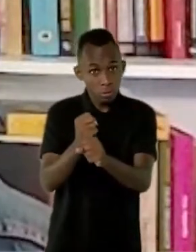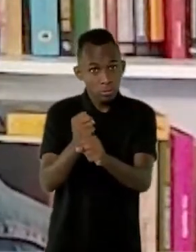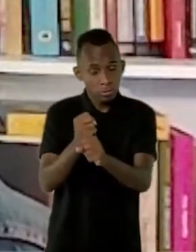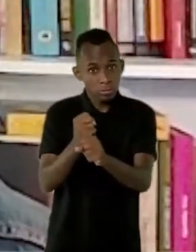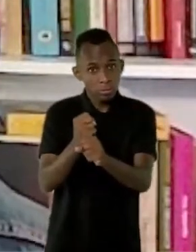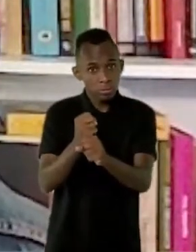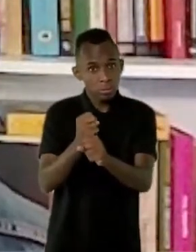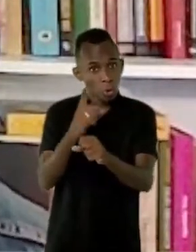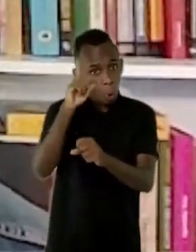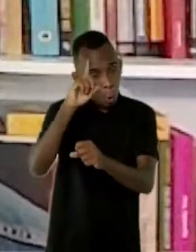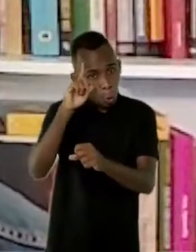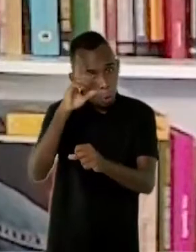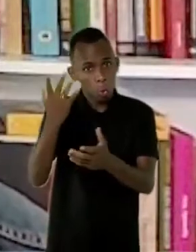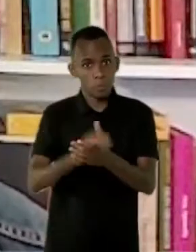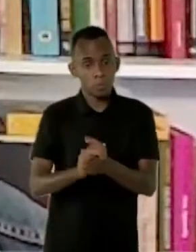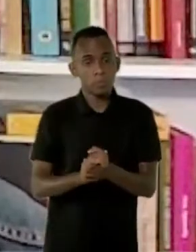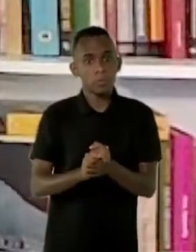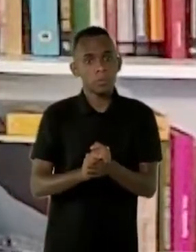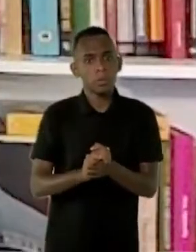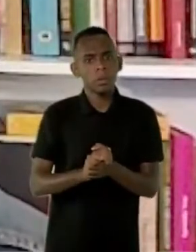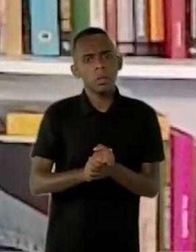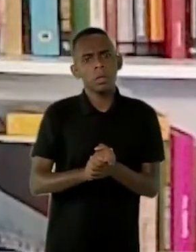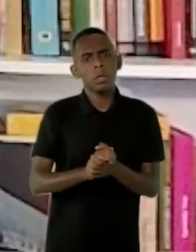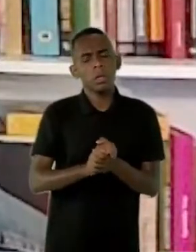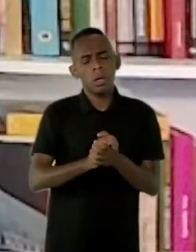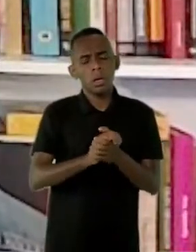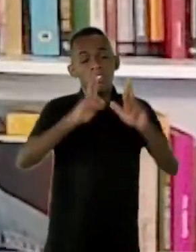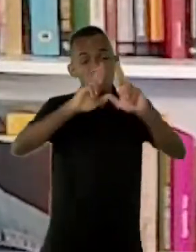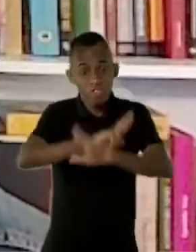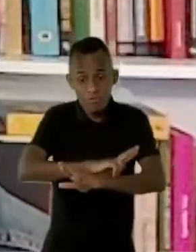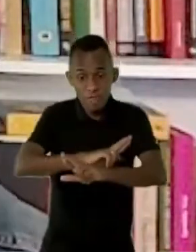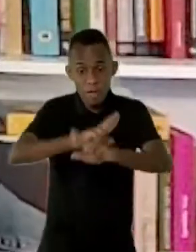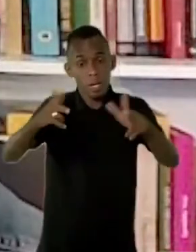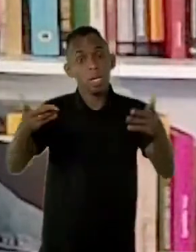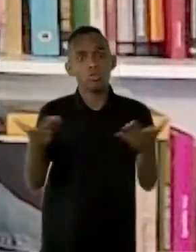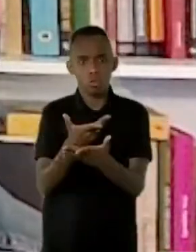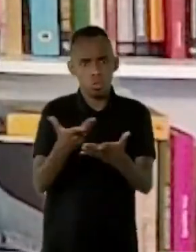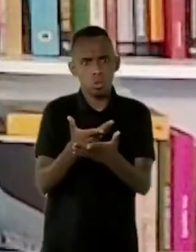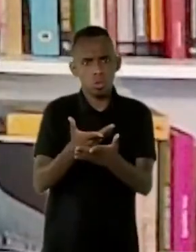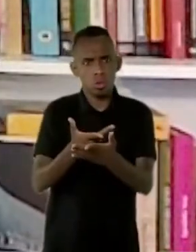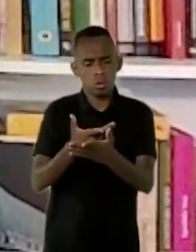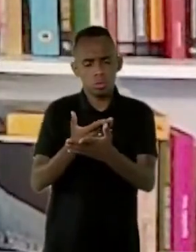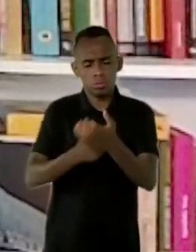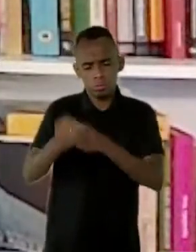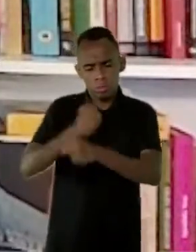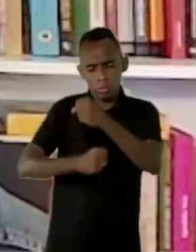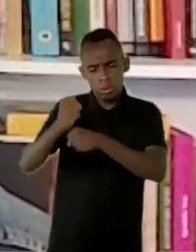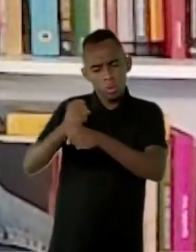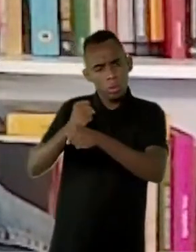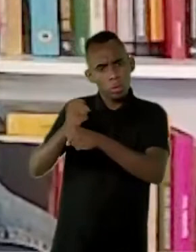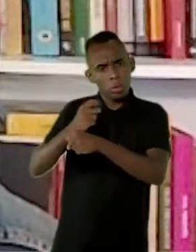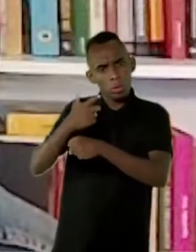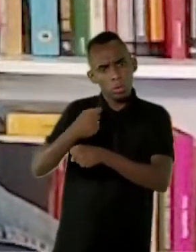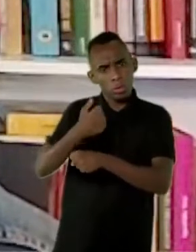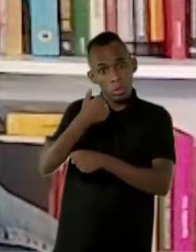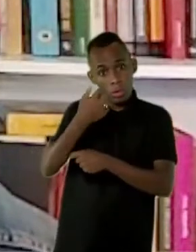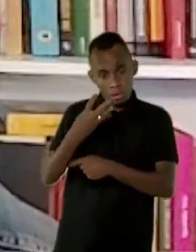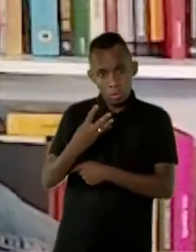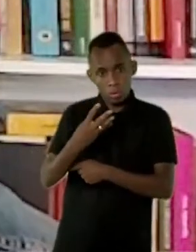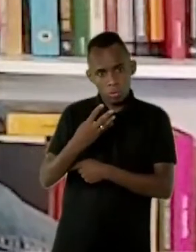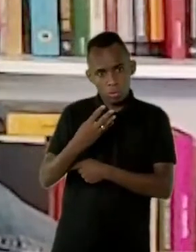num patamar que ela não estava quando eu a peguei em 2014. Eu acho que eu dei uma contribuição nesse sentido, não